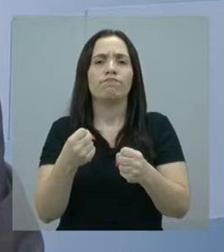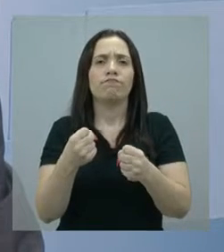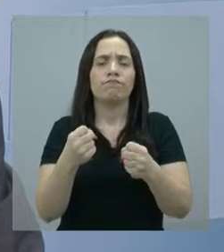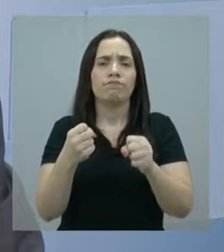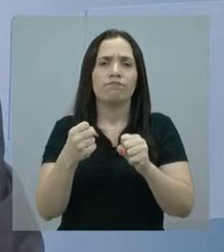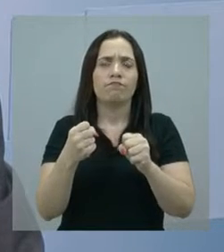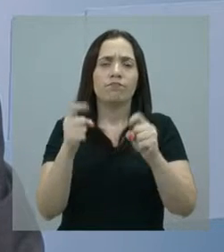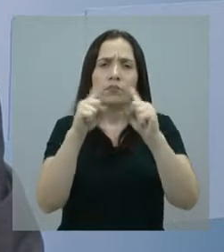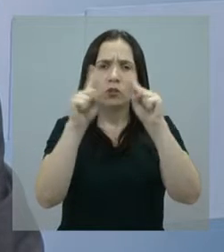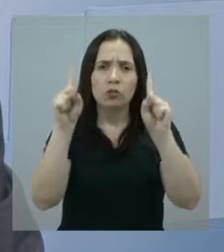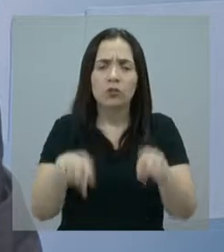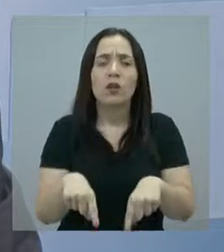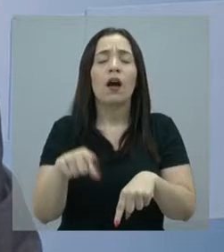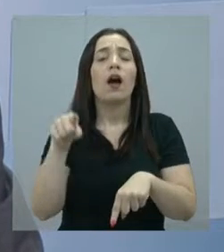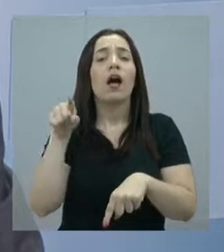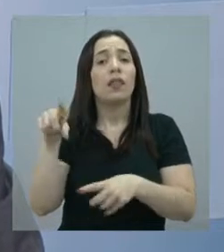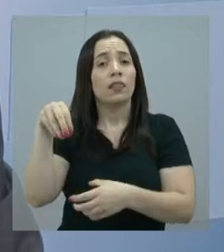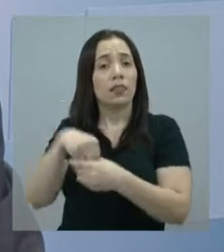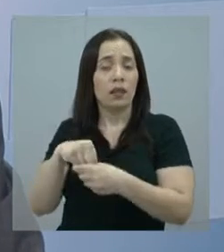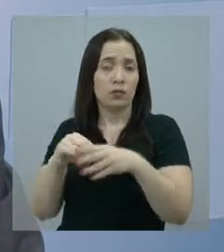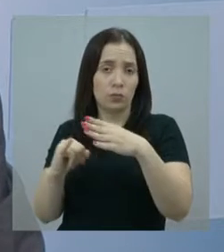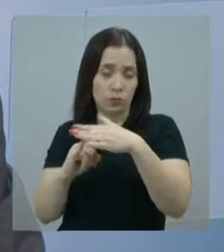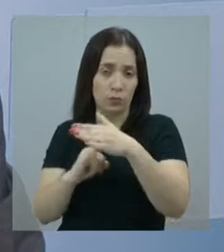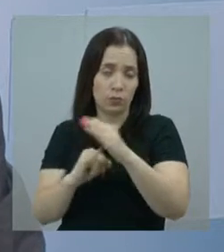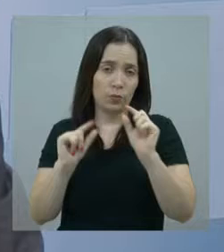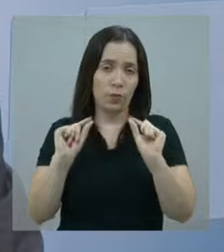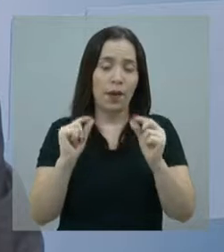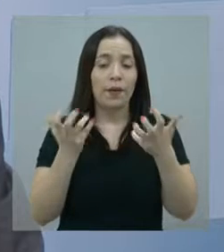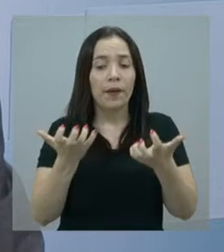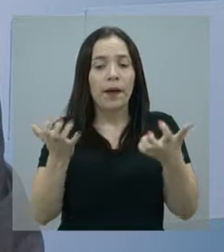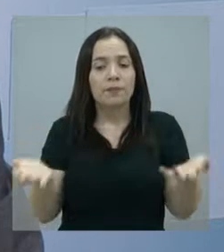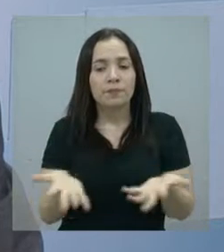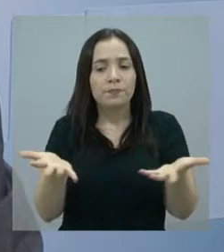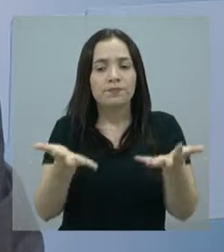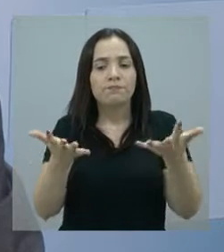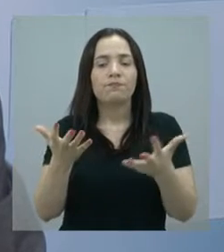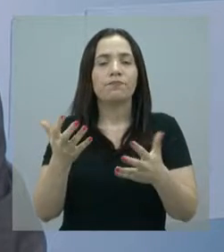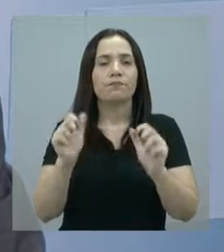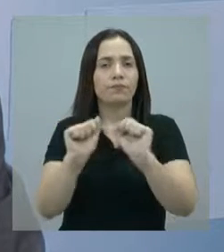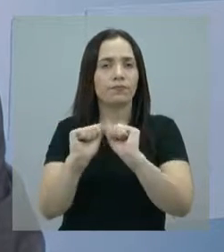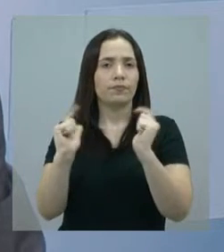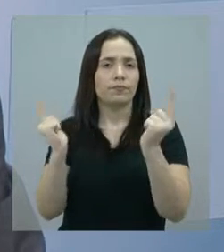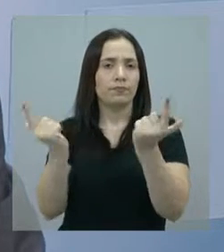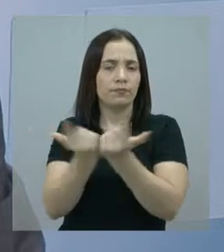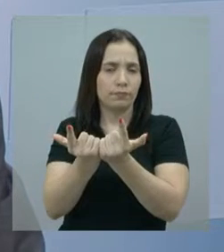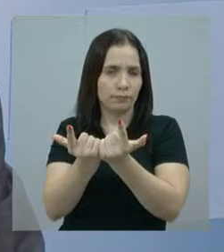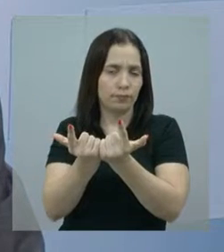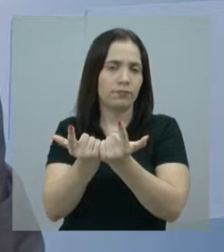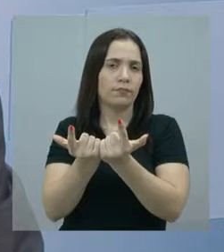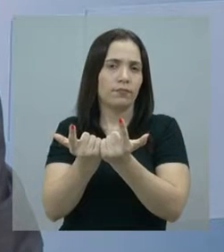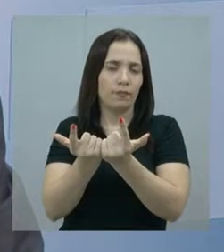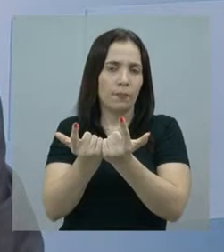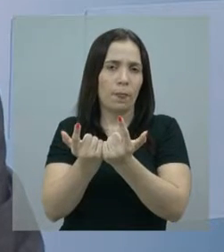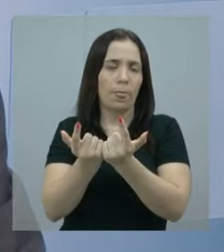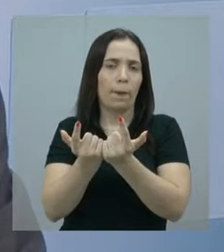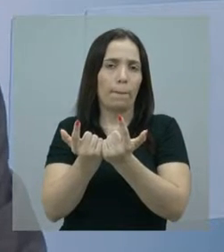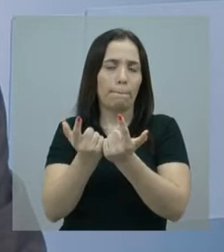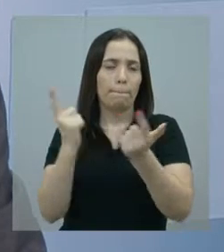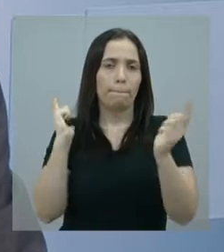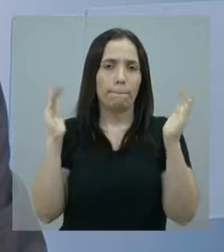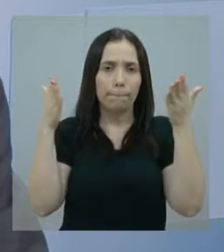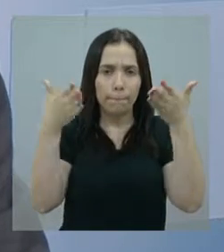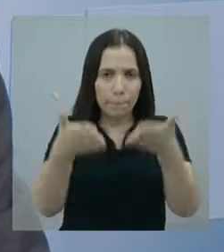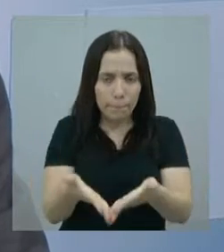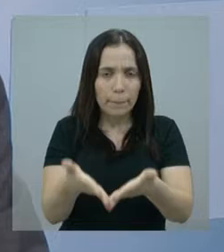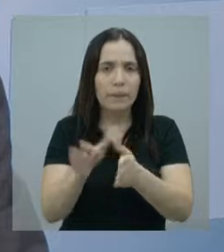temos tratado o Instituto com uma abordagem de fortalecer o Poder Legislativo através de um grande investimento na área